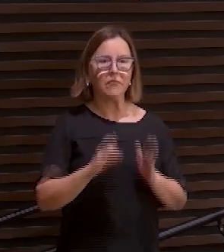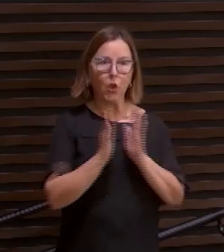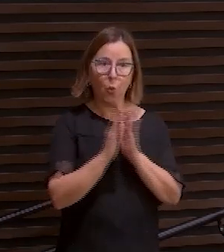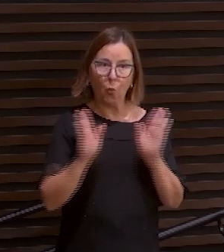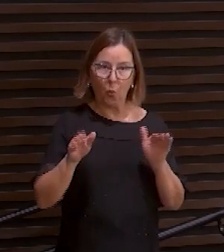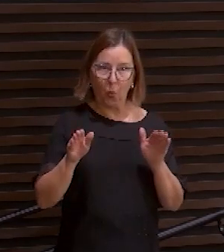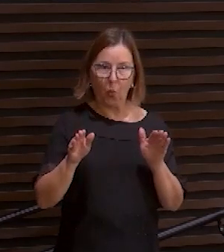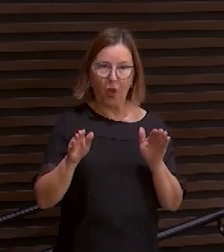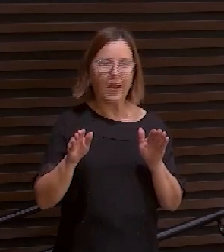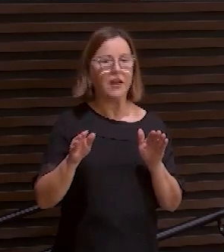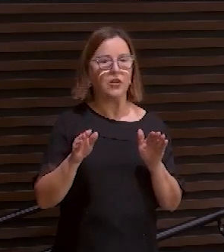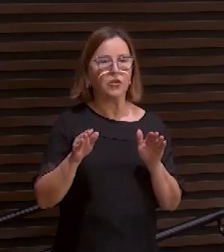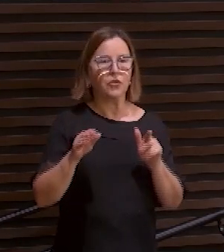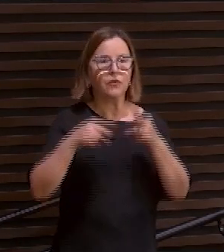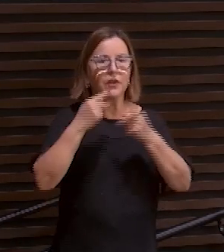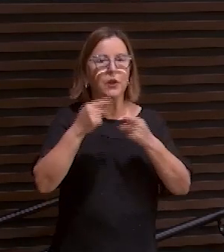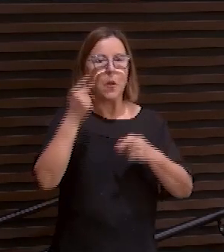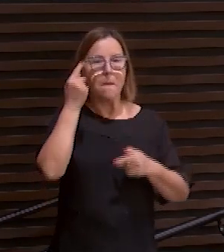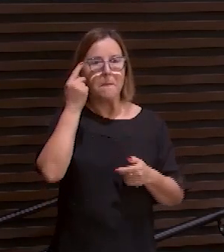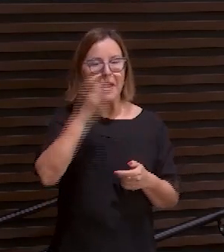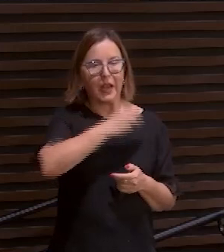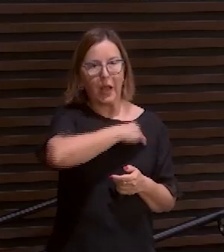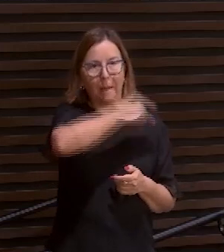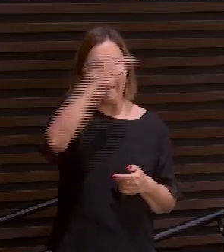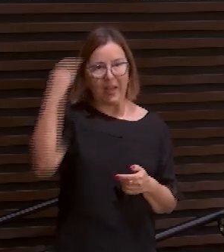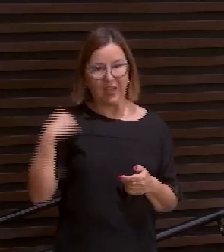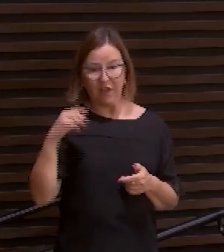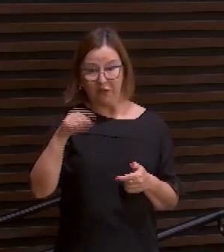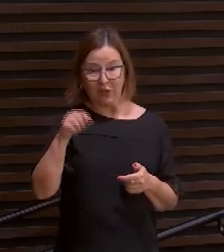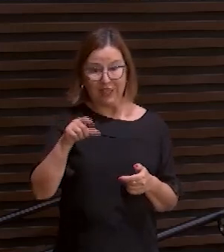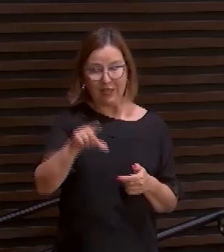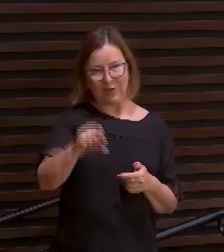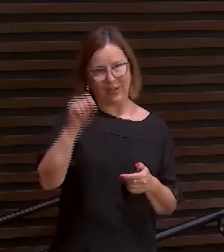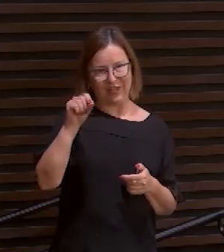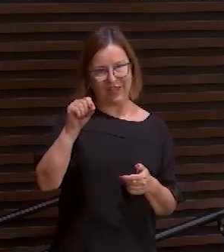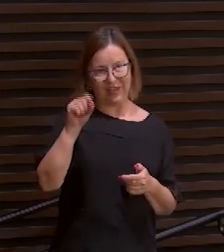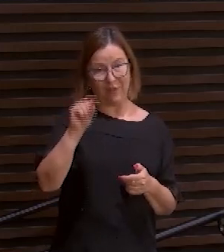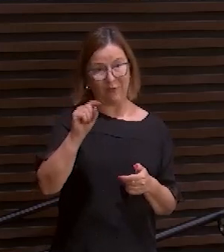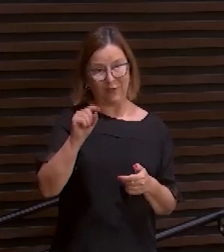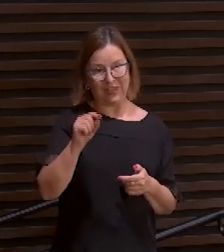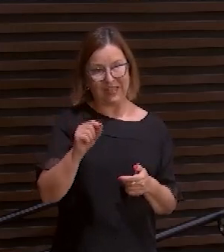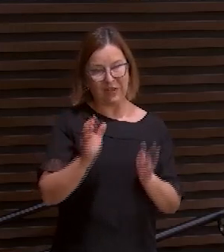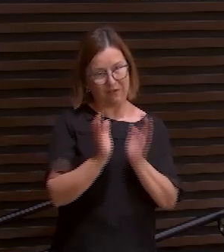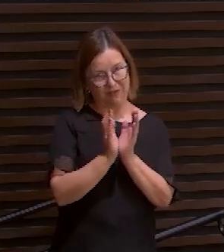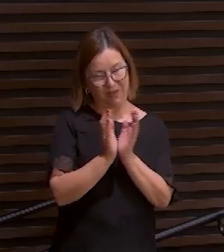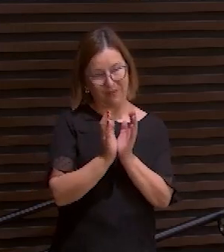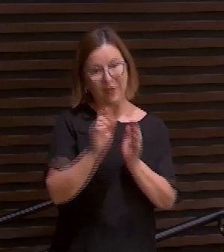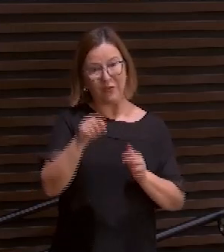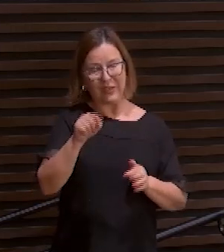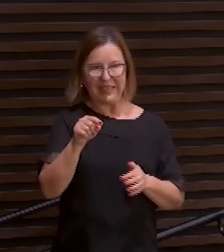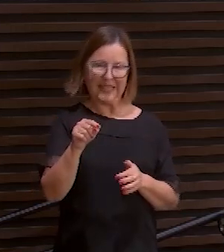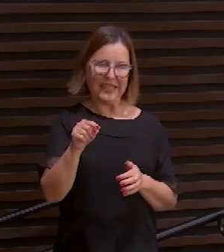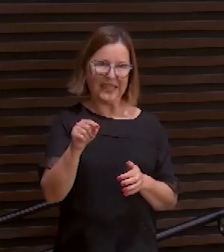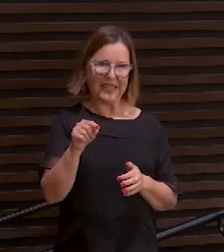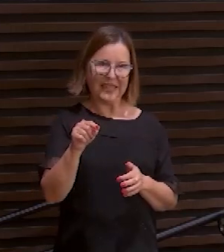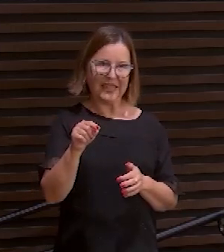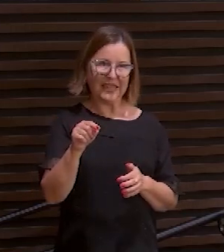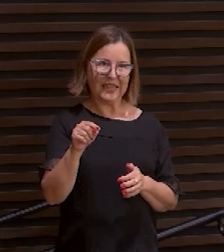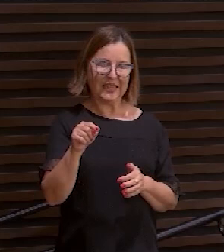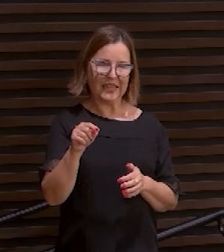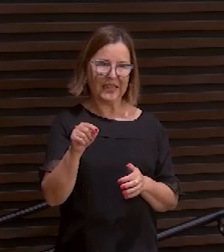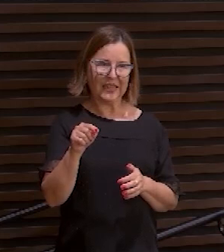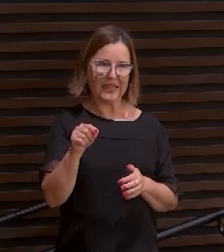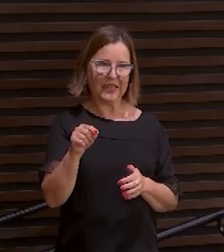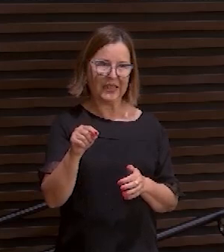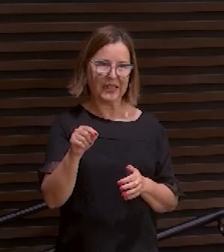ela e disse, você foi escolhida, você é um vaso, e você vai ser